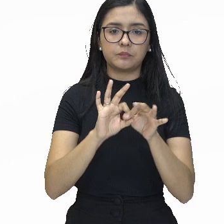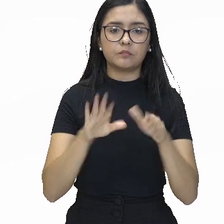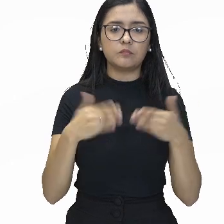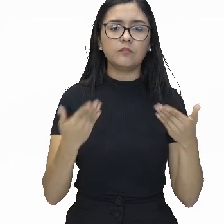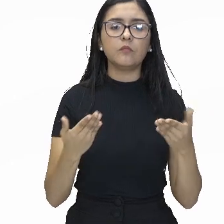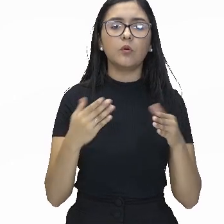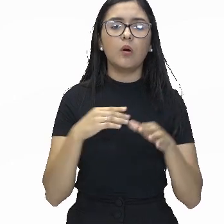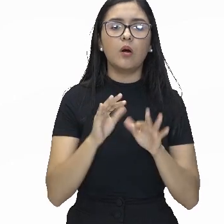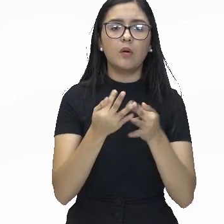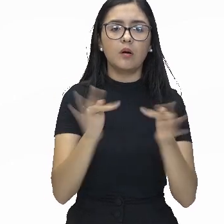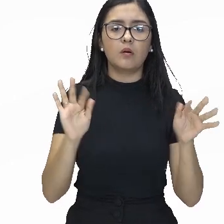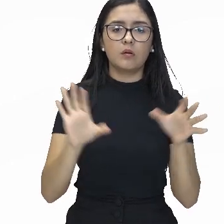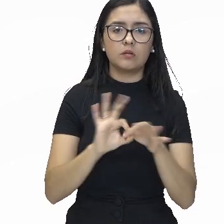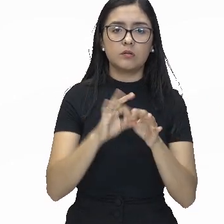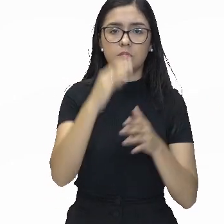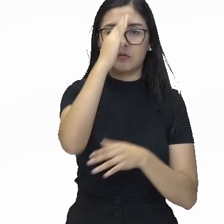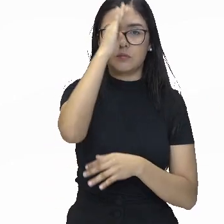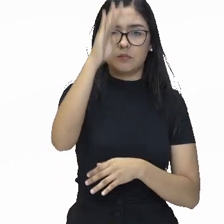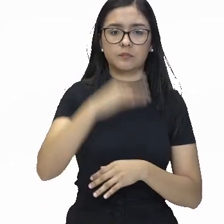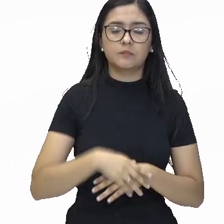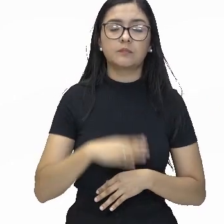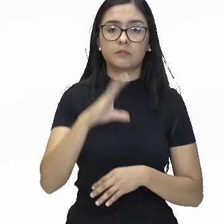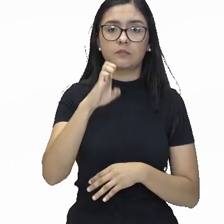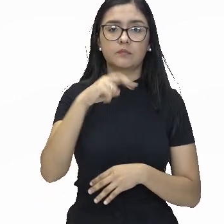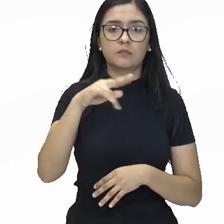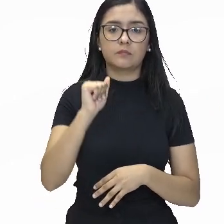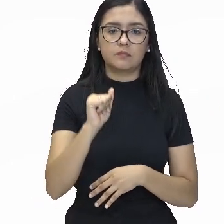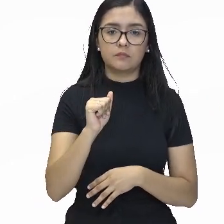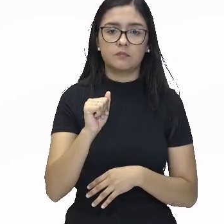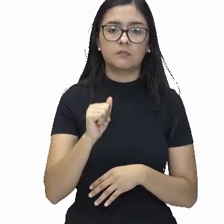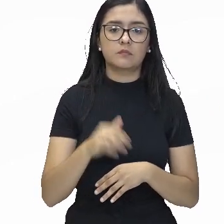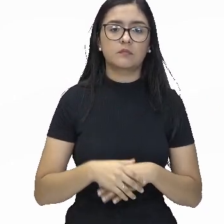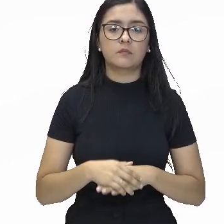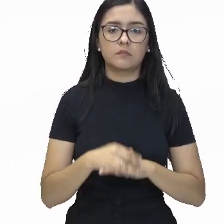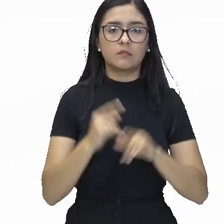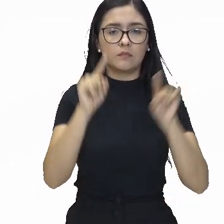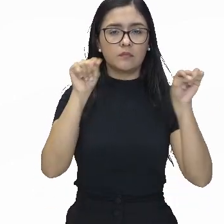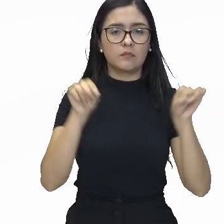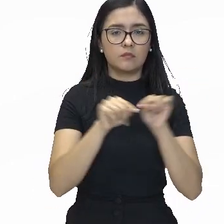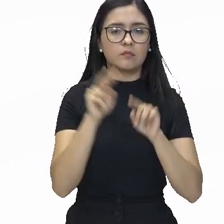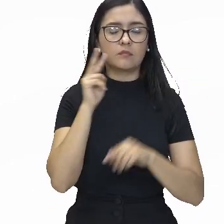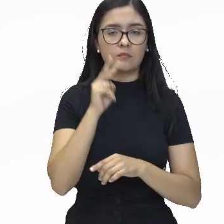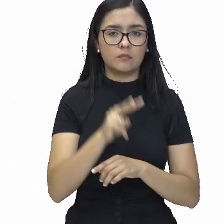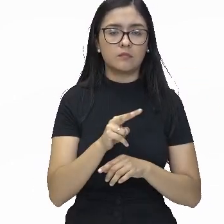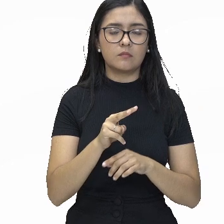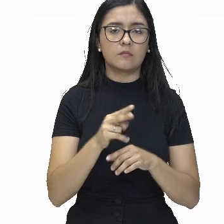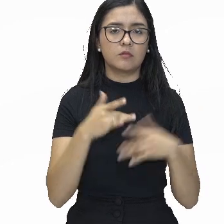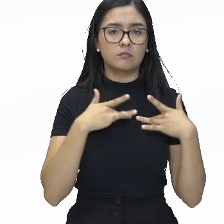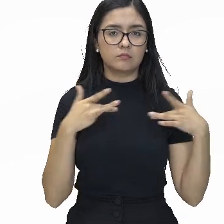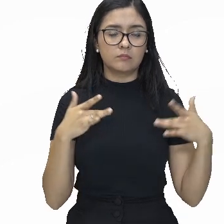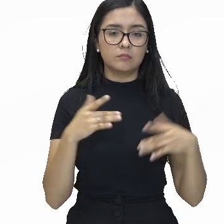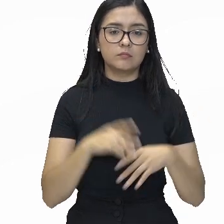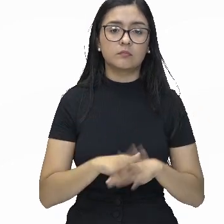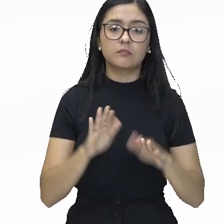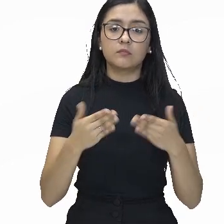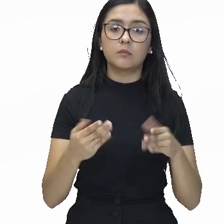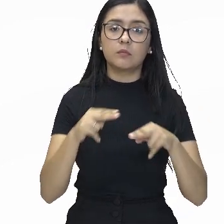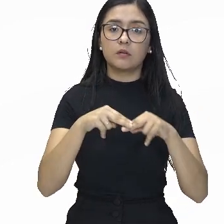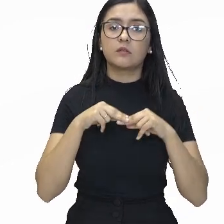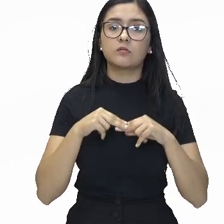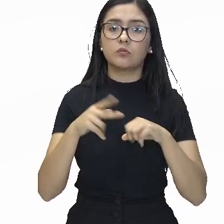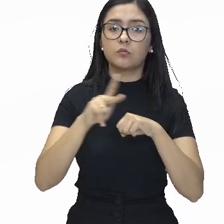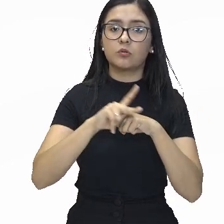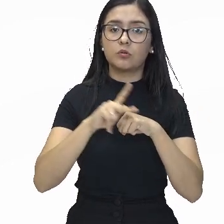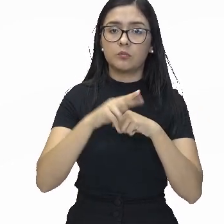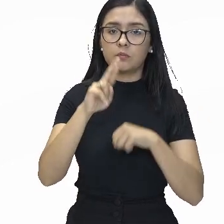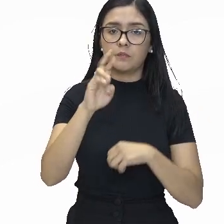oração principal. Cena é um quadro belo e comovente. Olha, a partir do pronome relativo